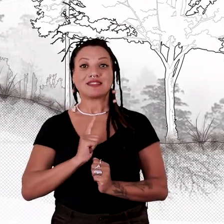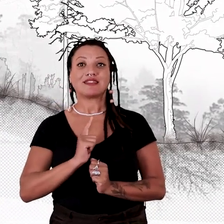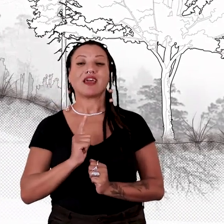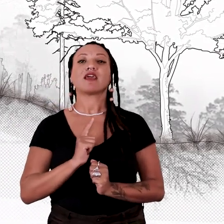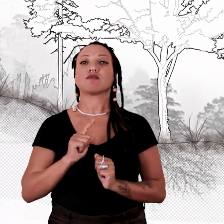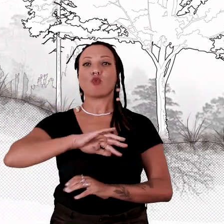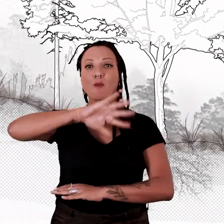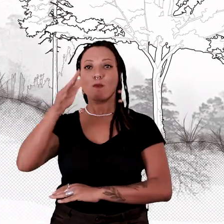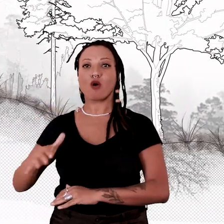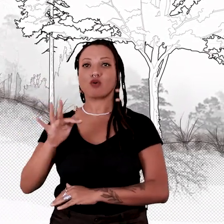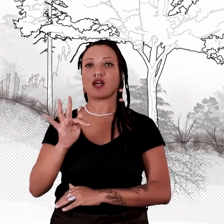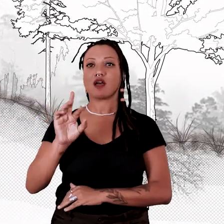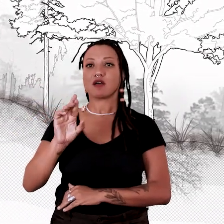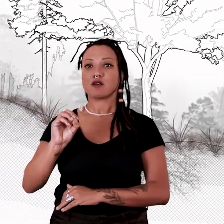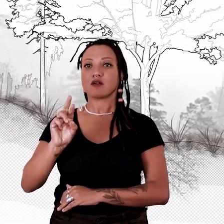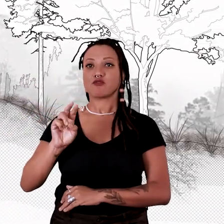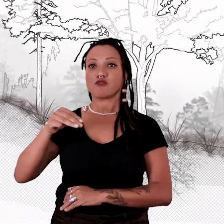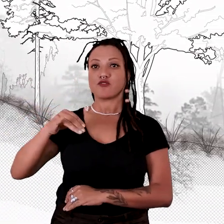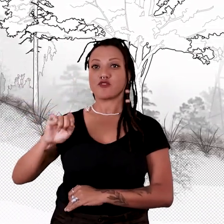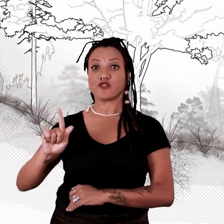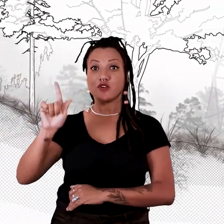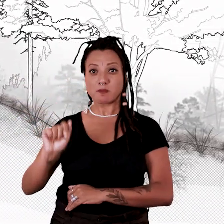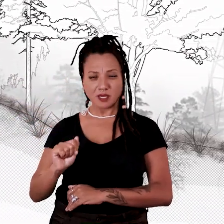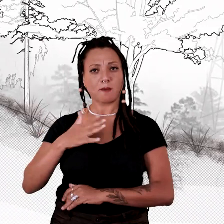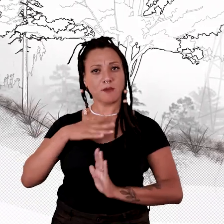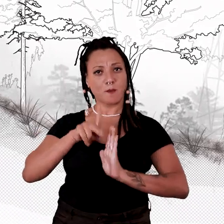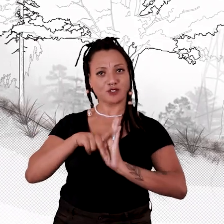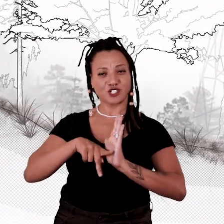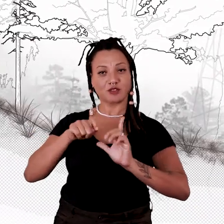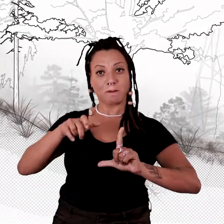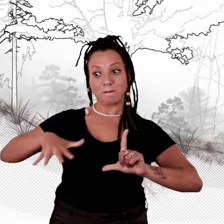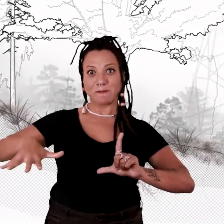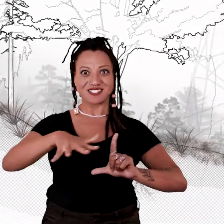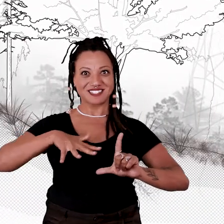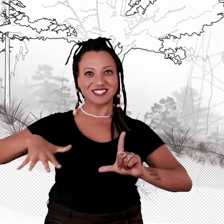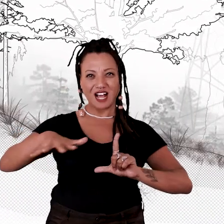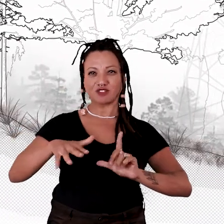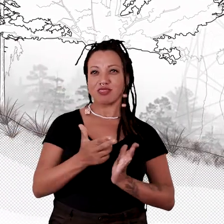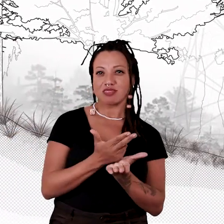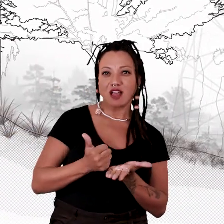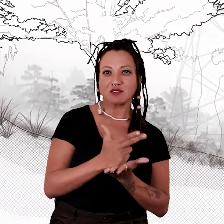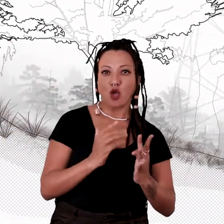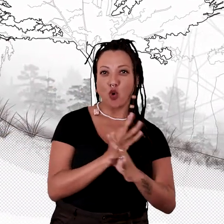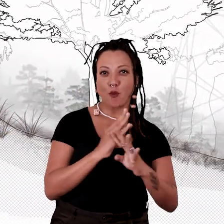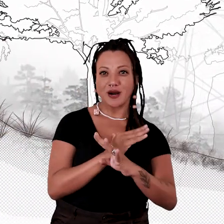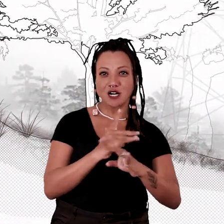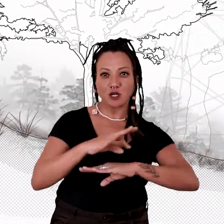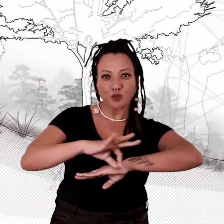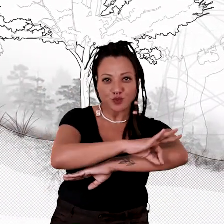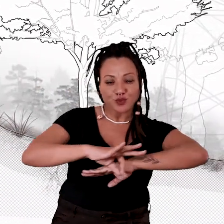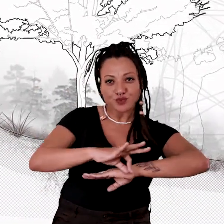Morro da Formiga, lá no Rio de Janeiro, próximo de onde eu resido. Então, uma área que eu via todo dia, tinha